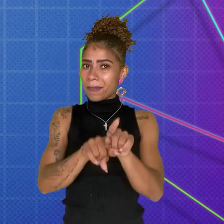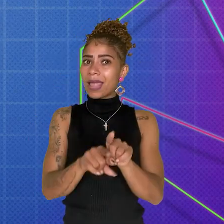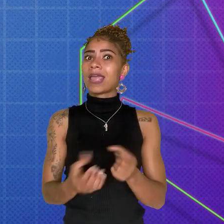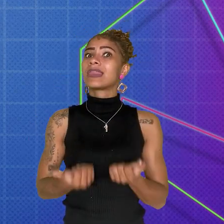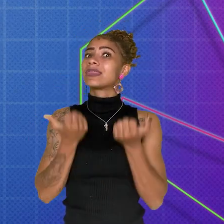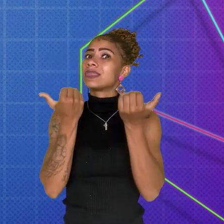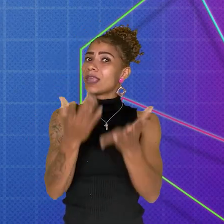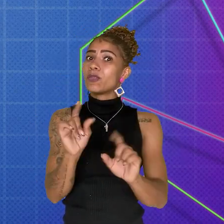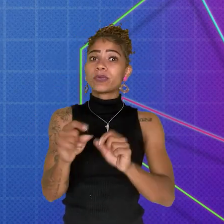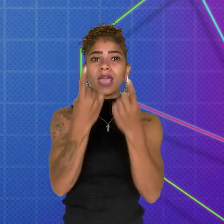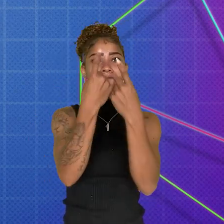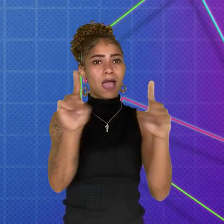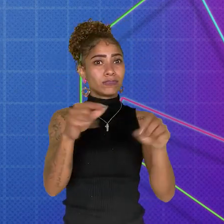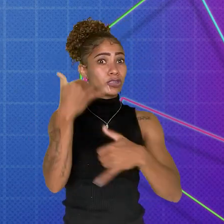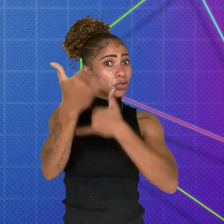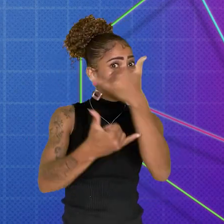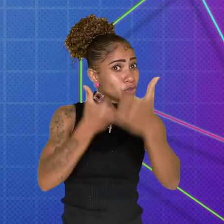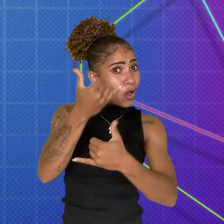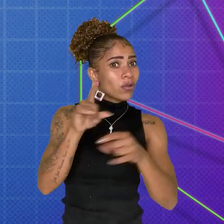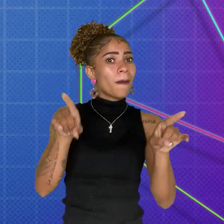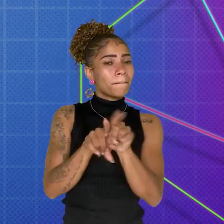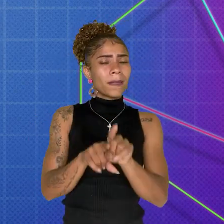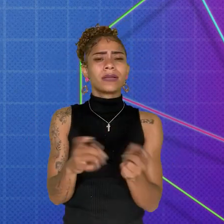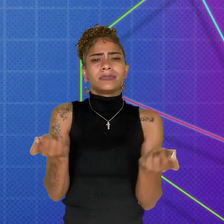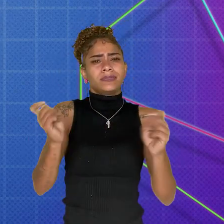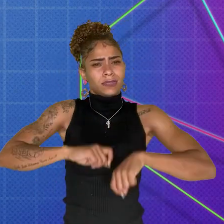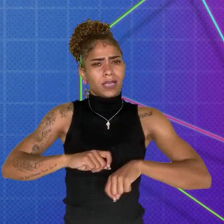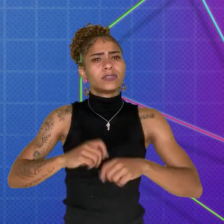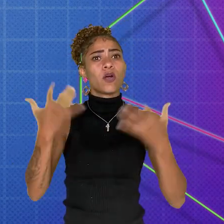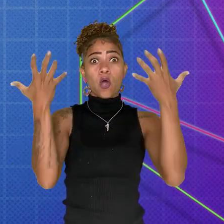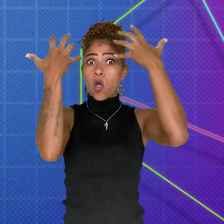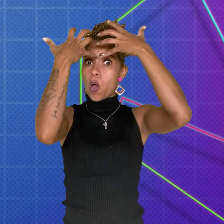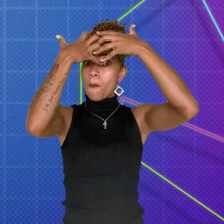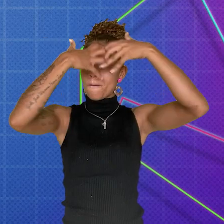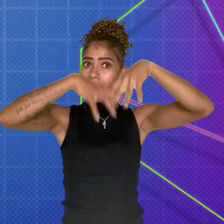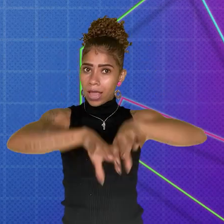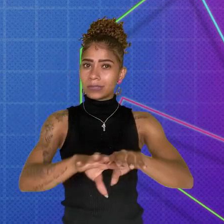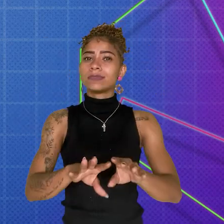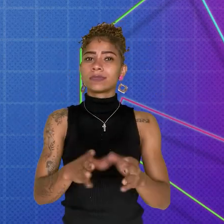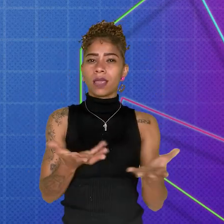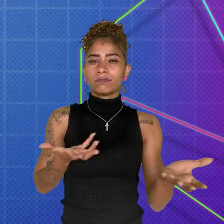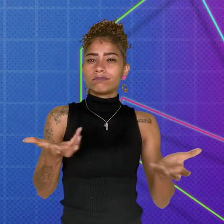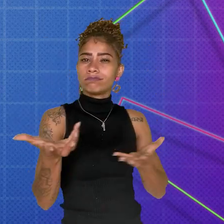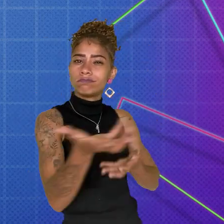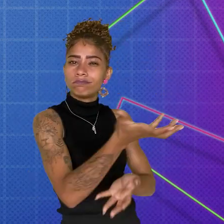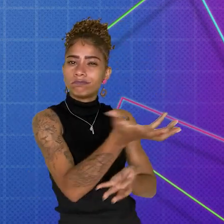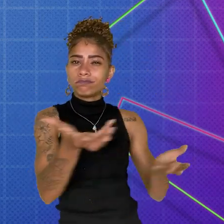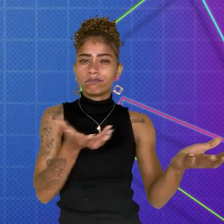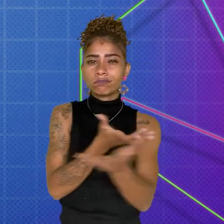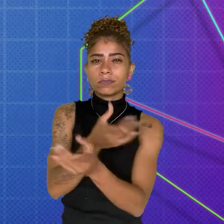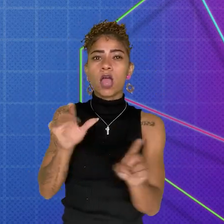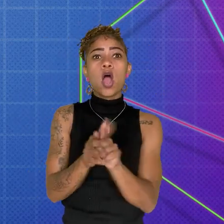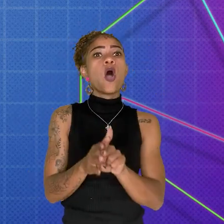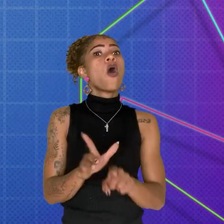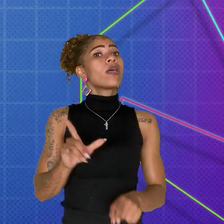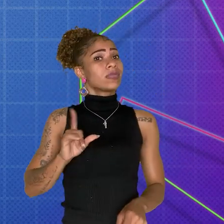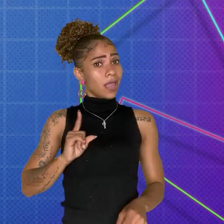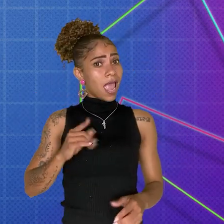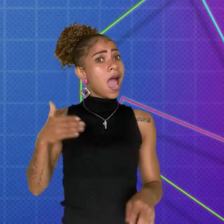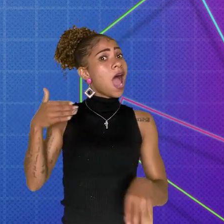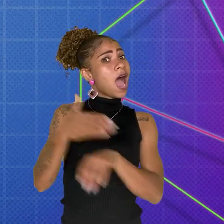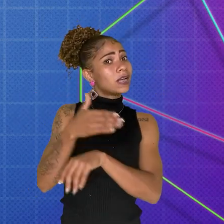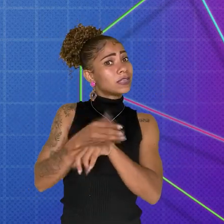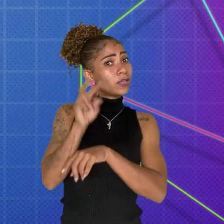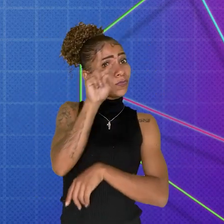Invaders, permitindo que as trilhas sonoras dos jogos eletrônicos sejam muito mais complexas e dinâmicas. Os compositores agora têm